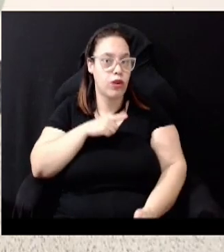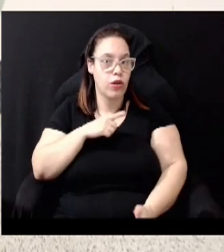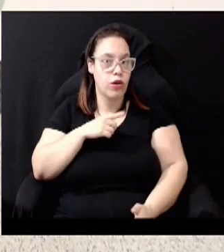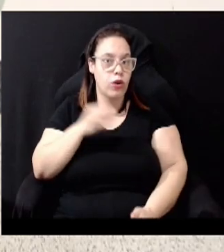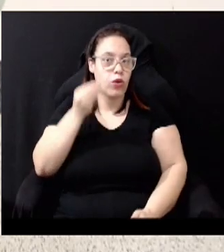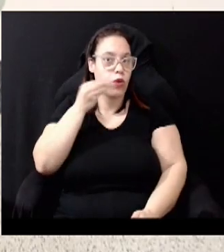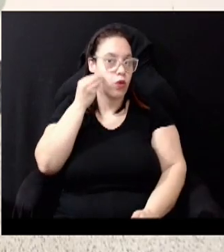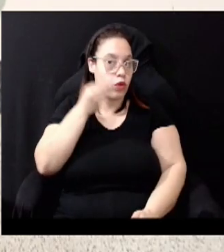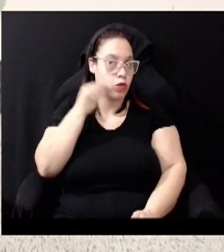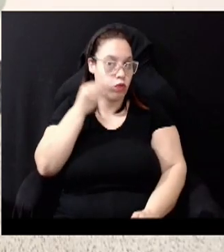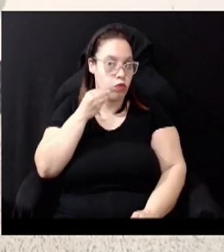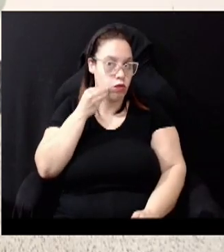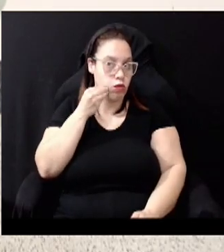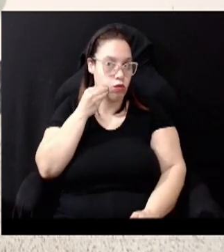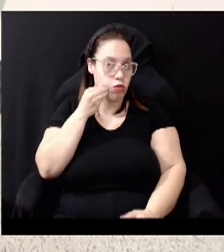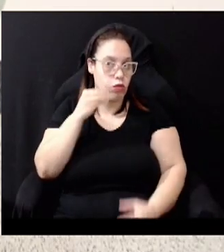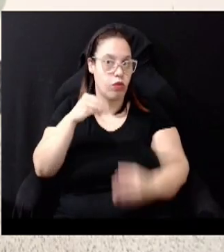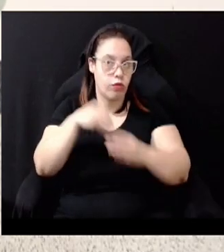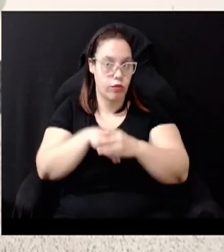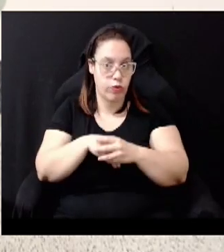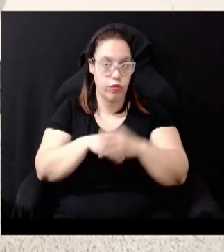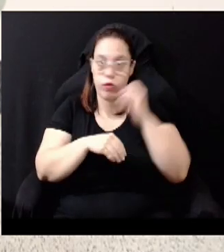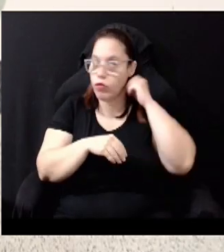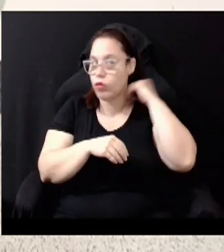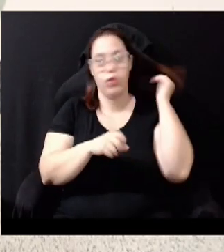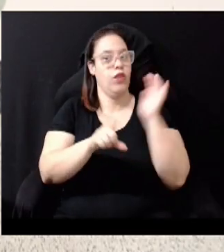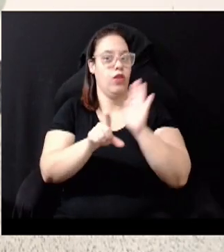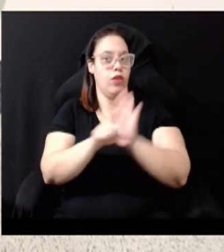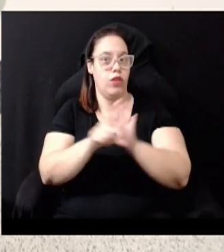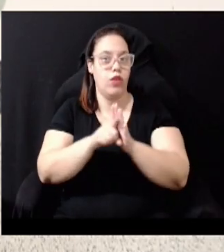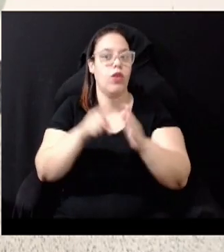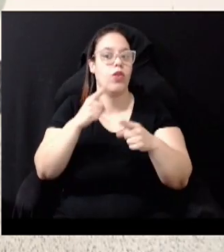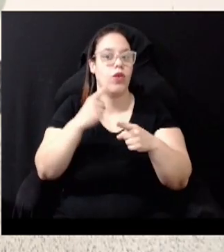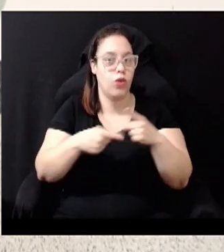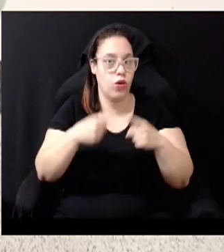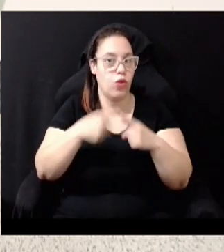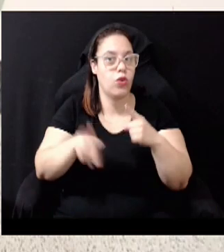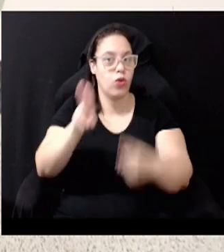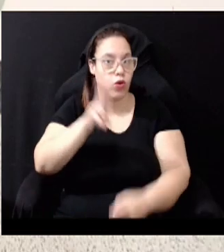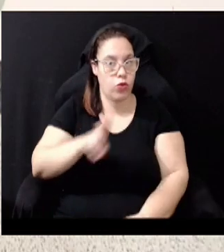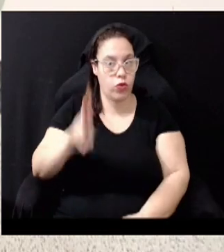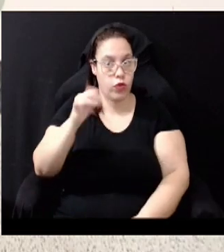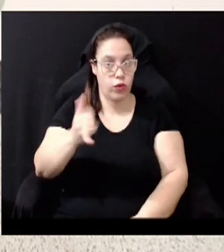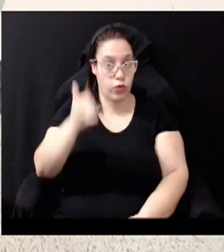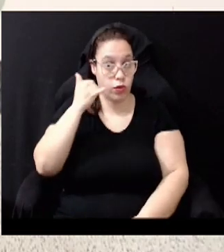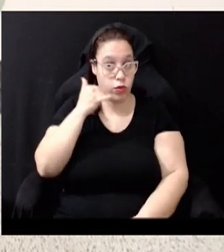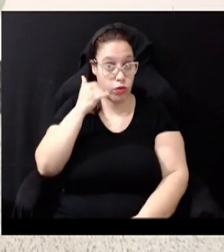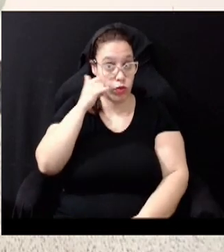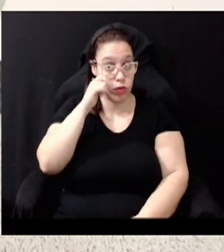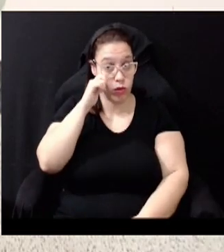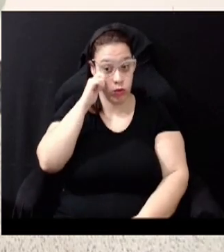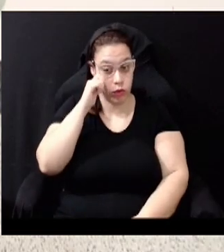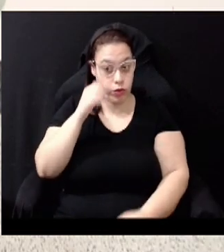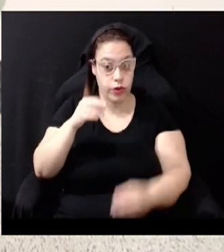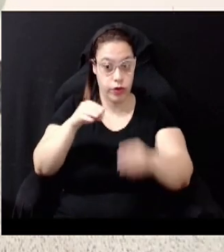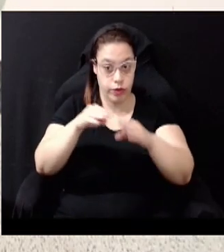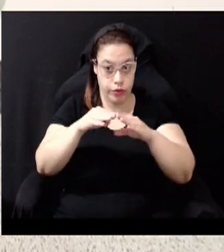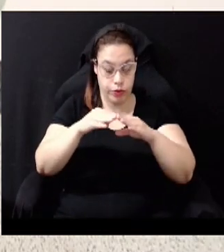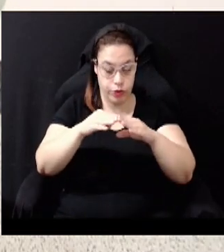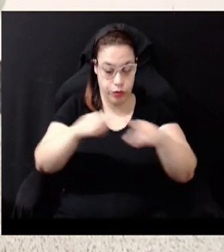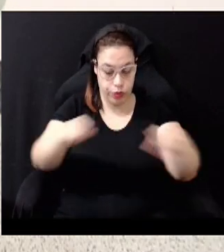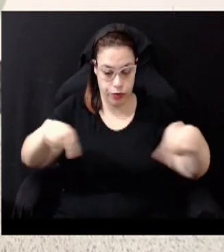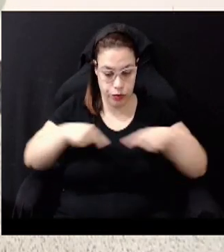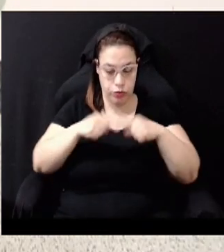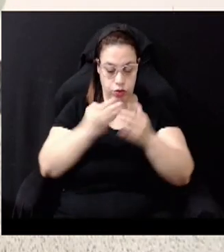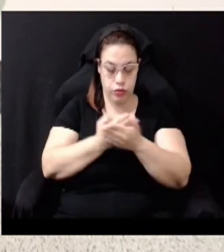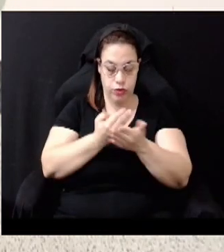ter antecipado a lei e proibimos em nossa escola o uso do equipamento do celular no ano passado. Então a gente